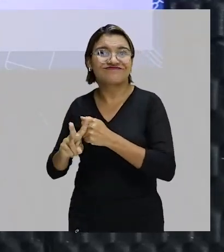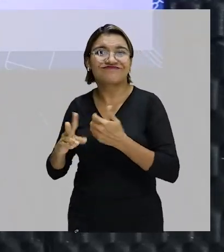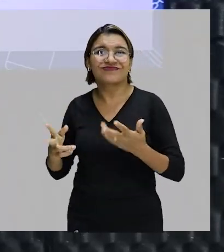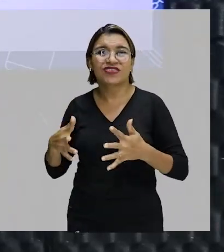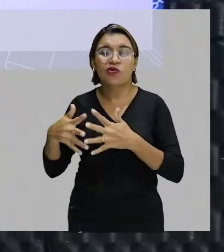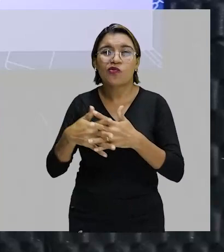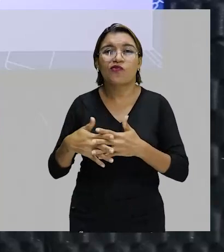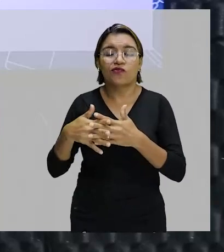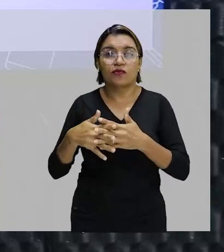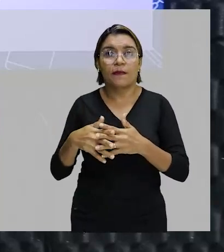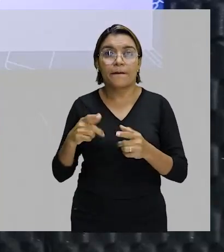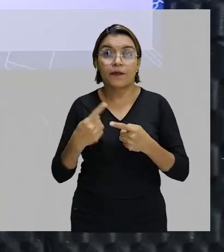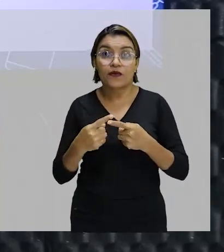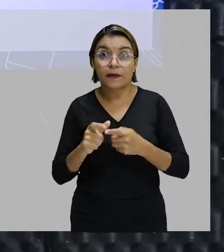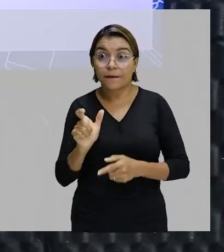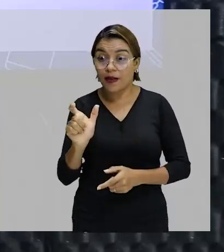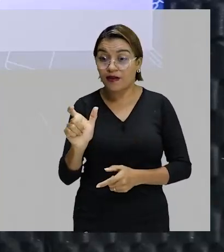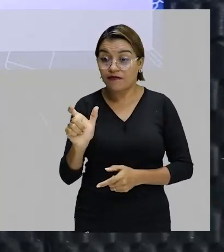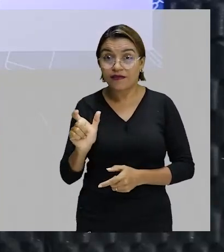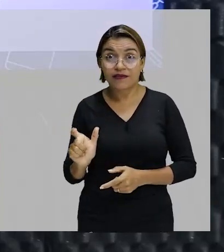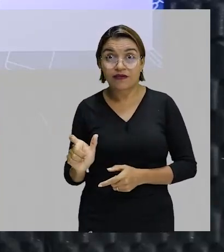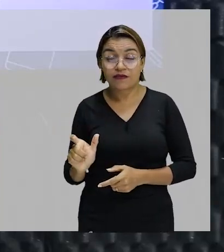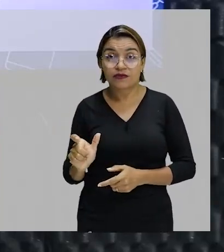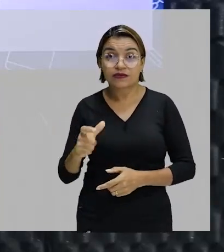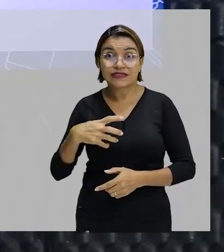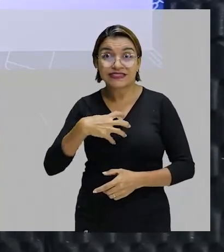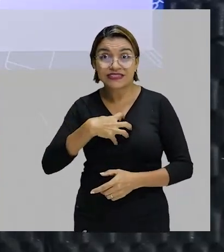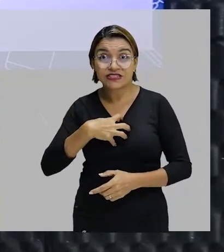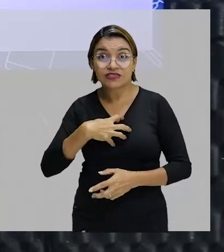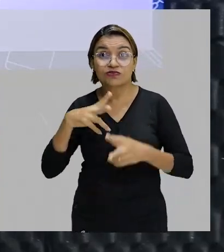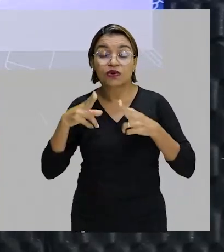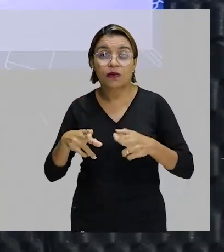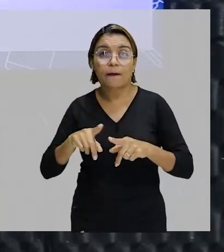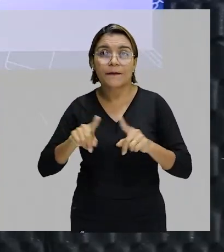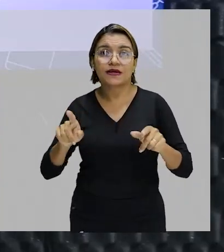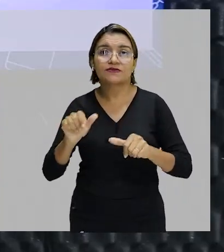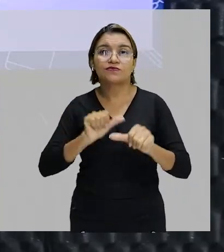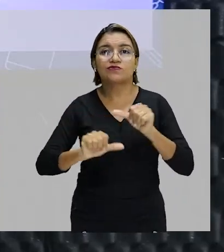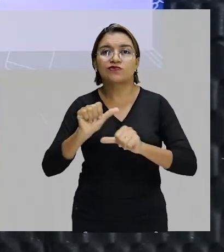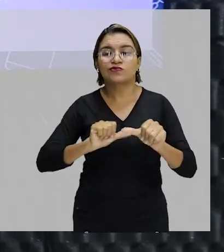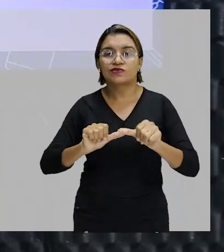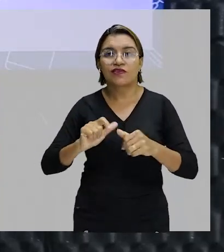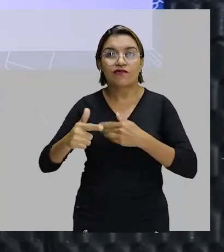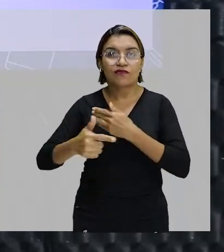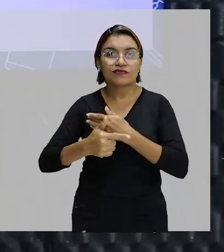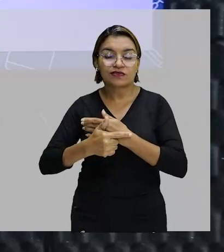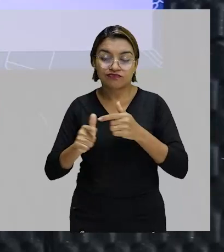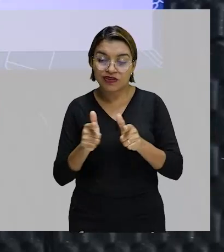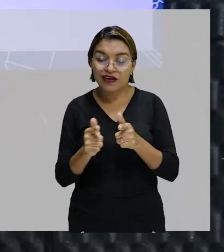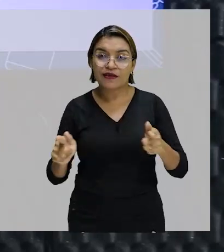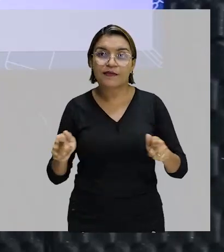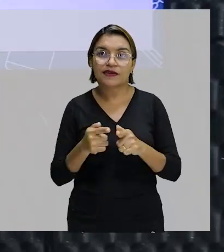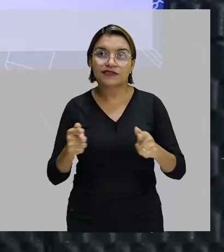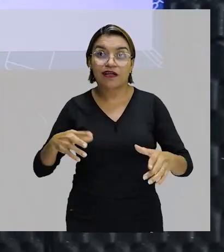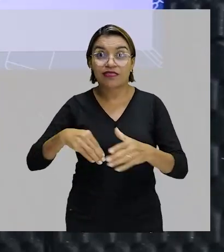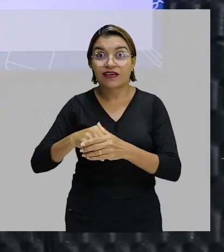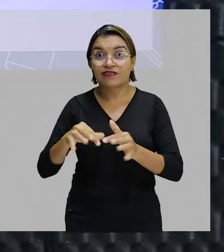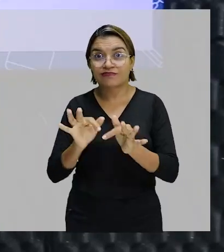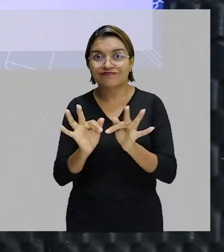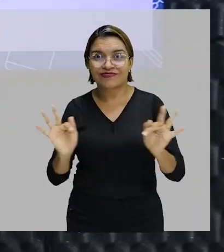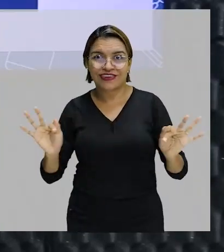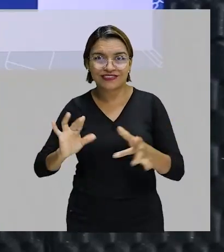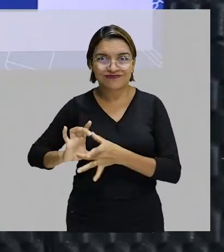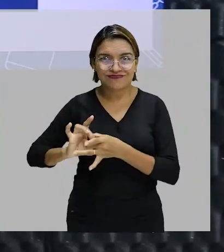a mesma palavra com o mesmo sentido. O que muda é justamente a função gramatical que ela está exercendo no